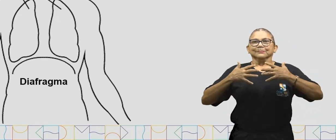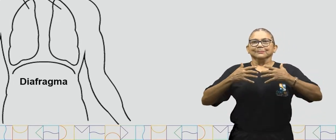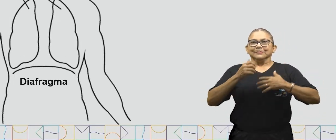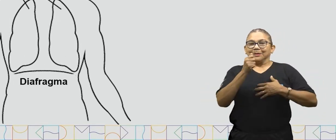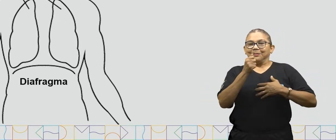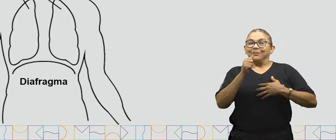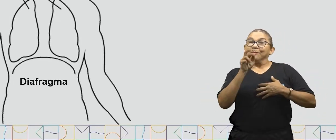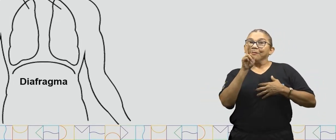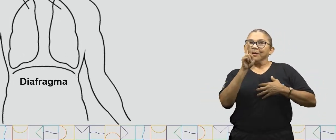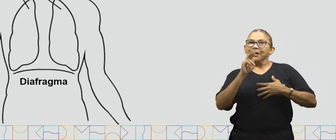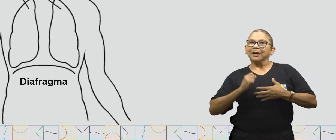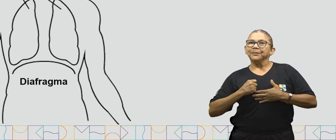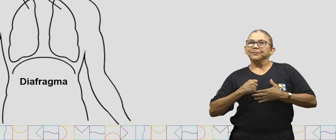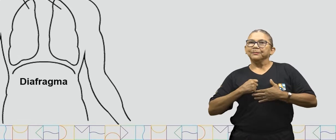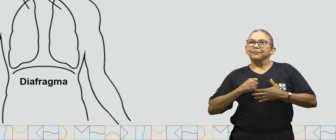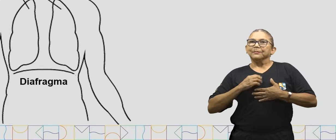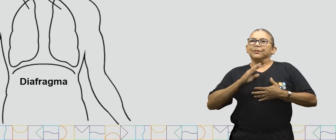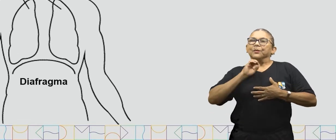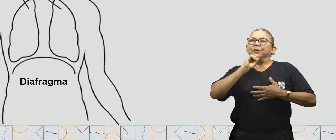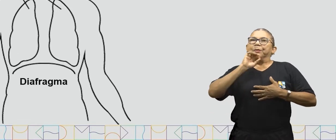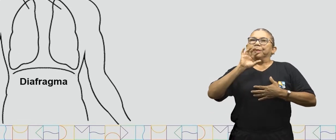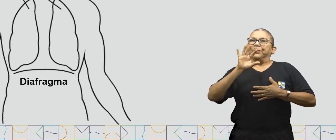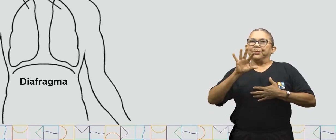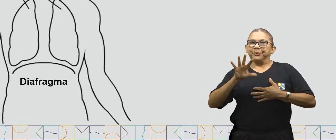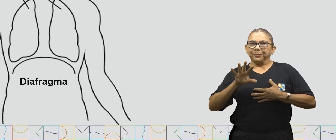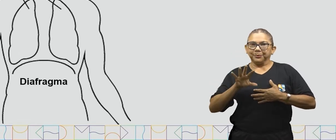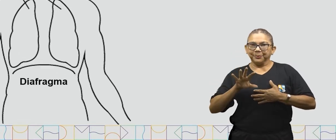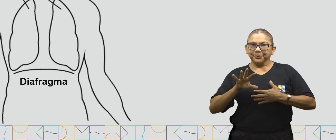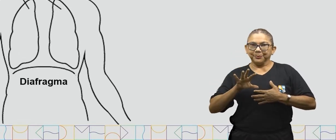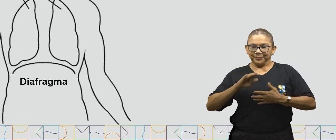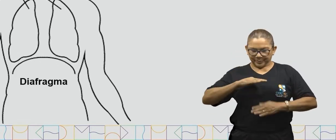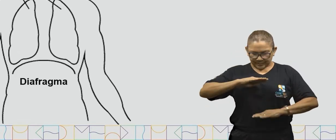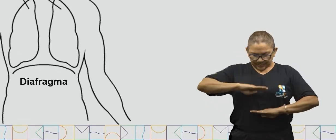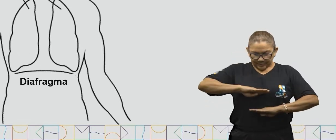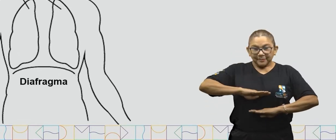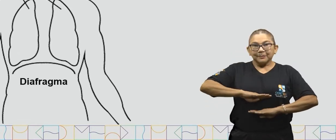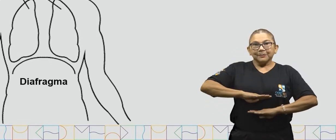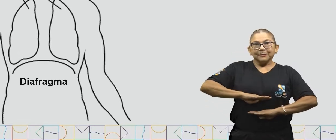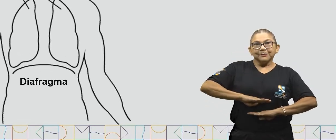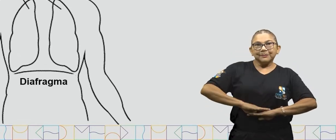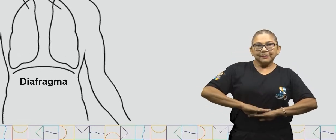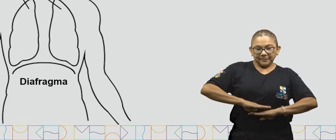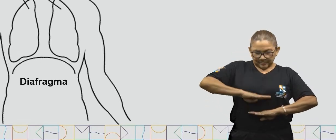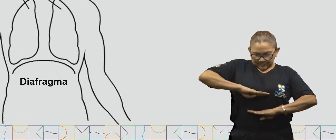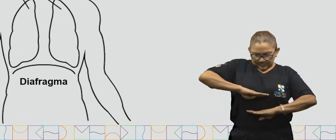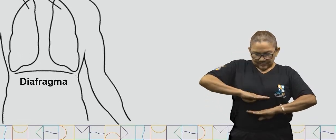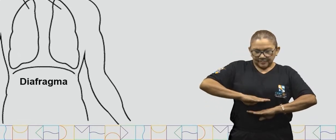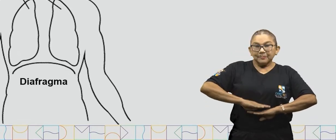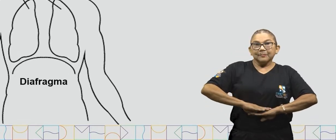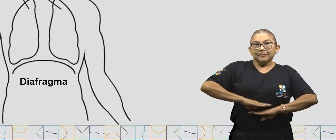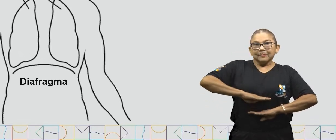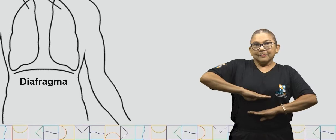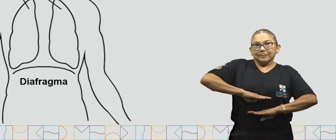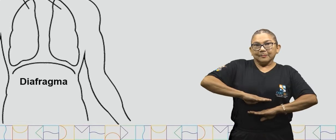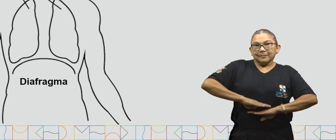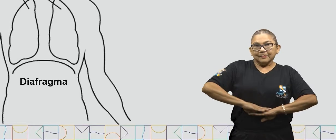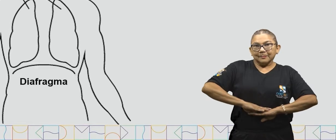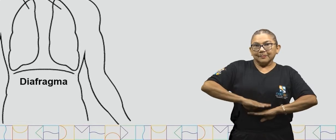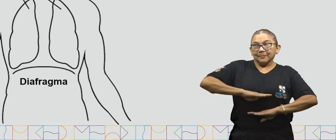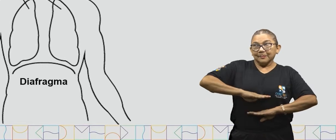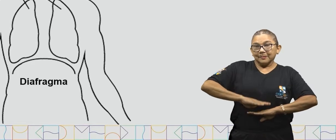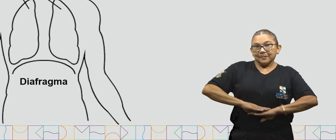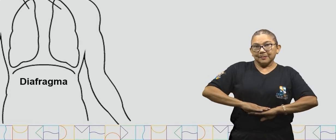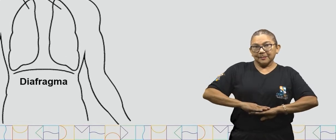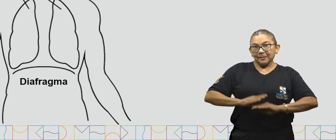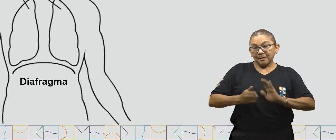ar sai com o menor volume da caixa torácica. Nesses processos, os músculos intercostais auxiliam o